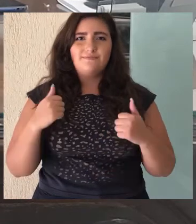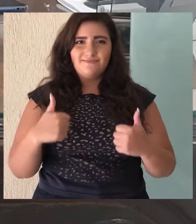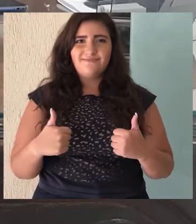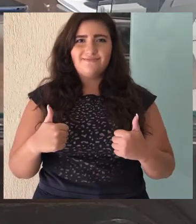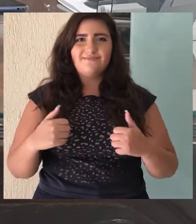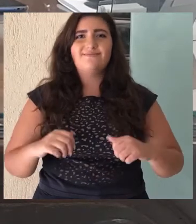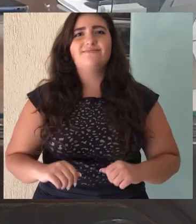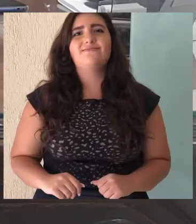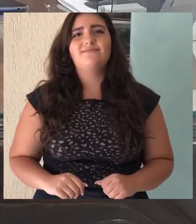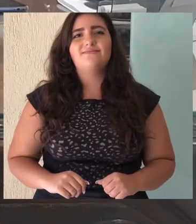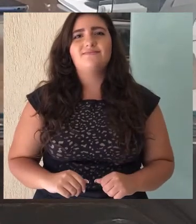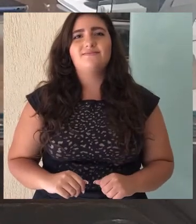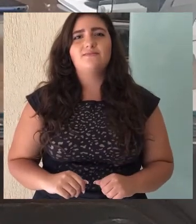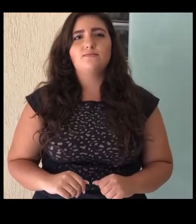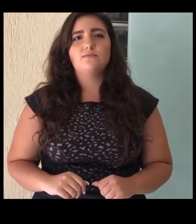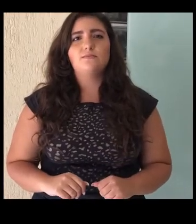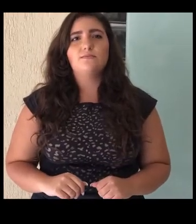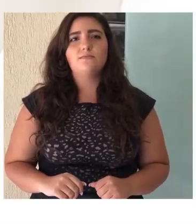bom?